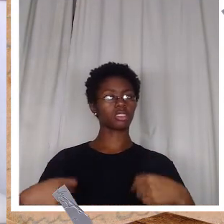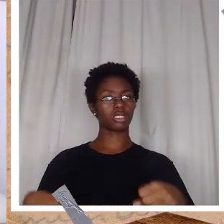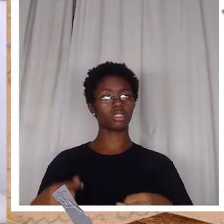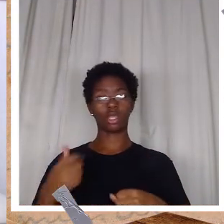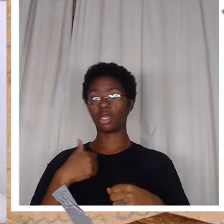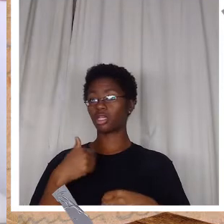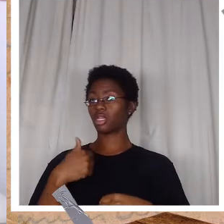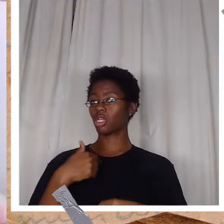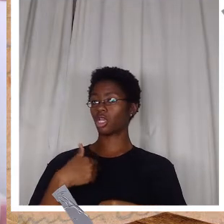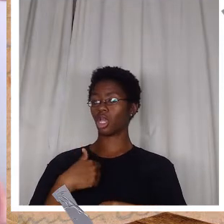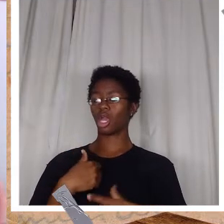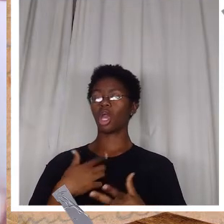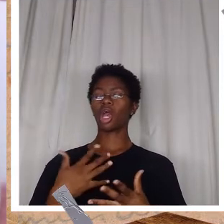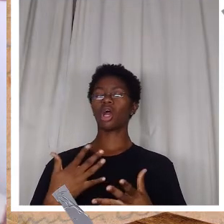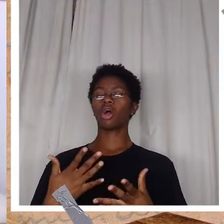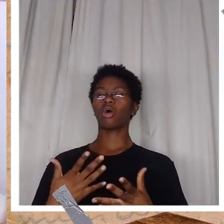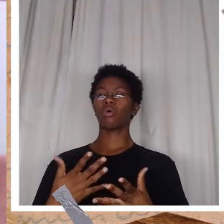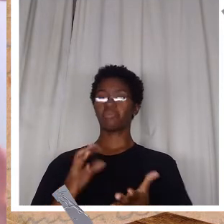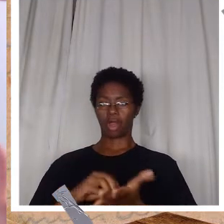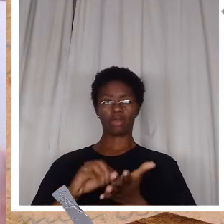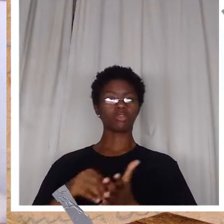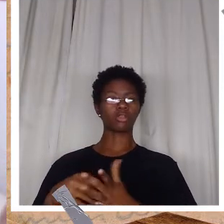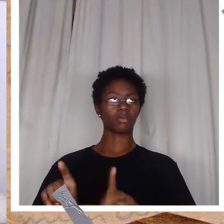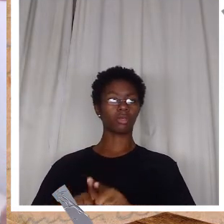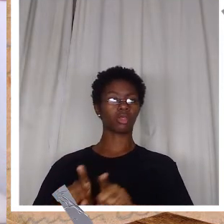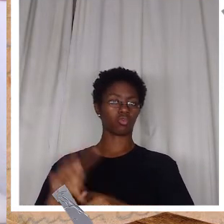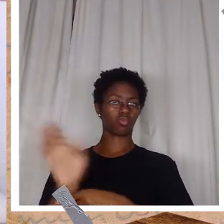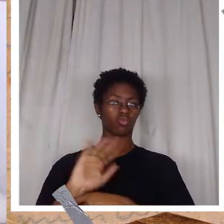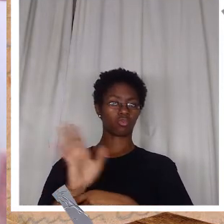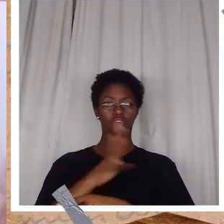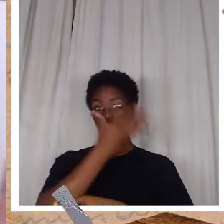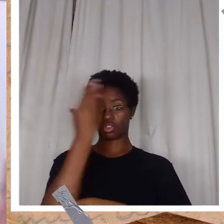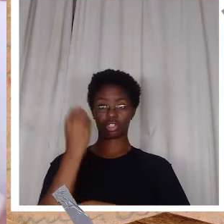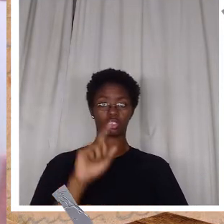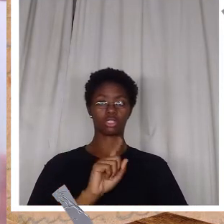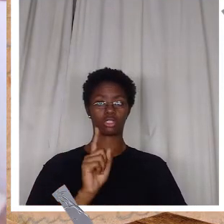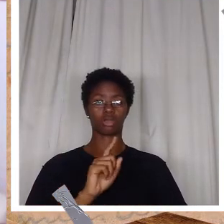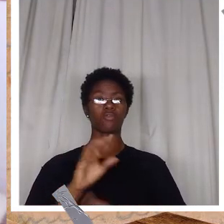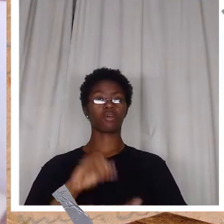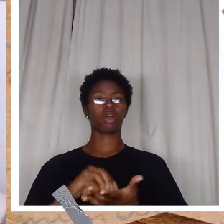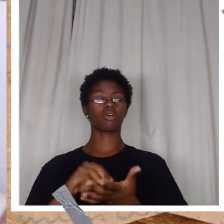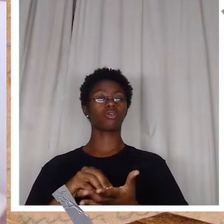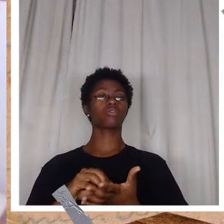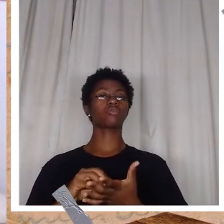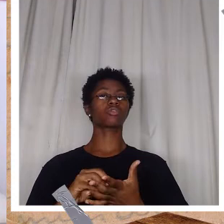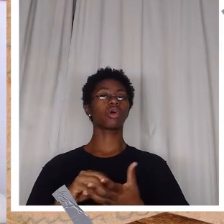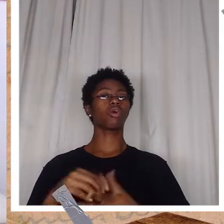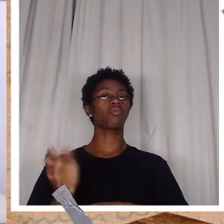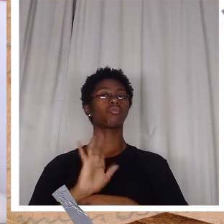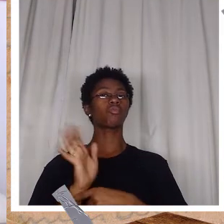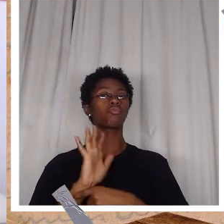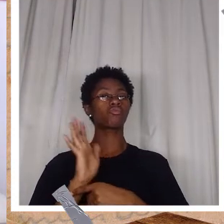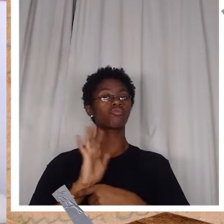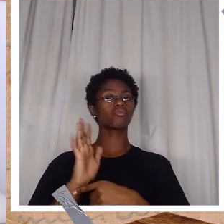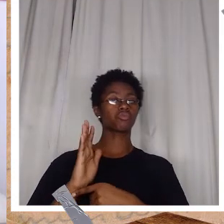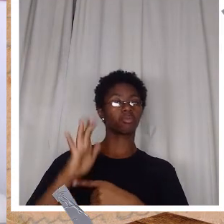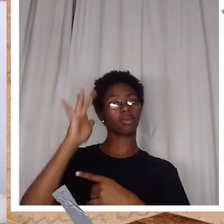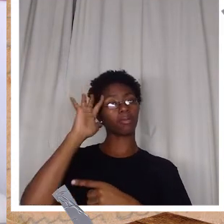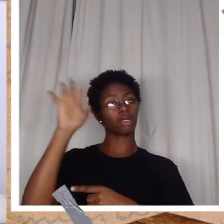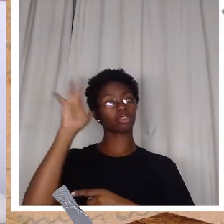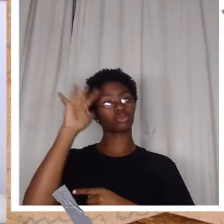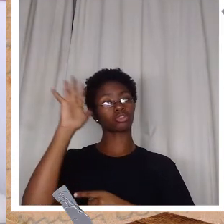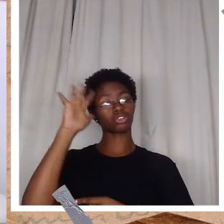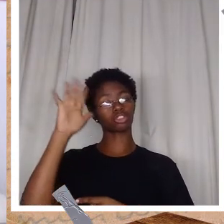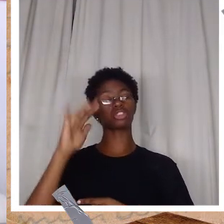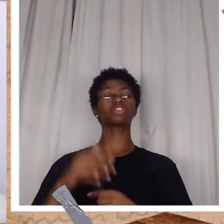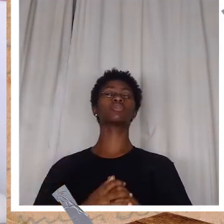me refuta. Ainda falta um grande filme de longa de ficção sobre ela. Tá? E que eu,